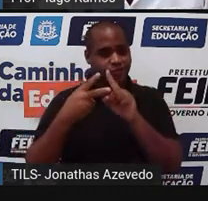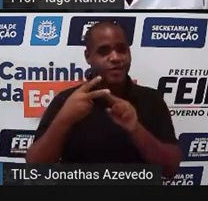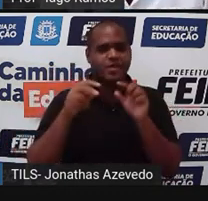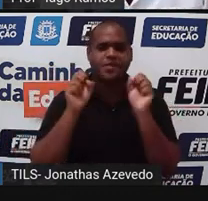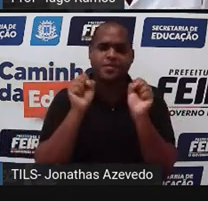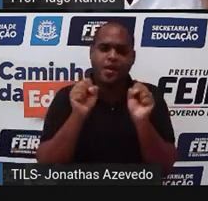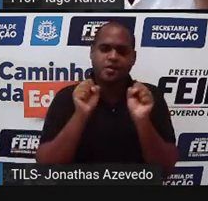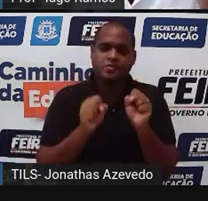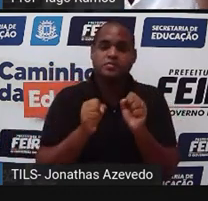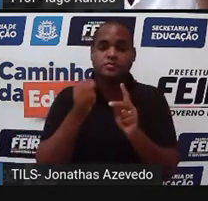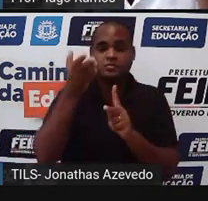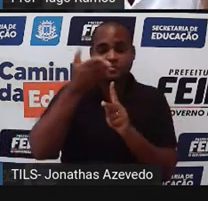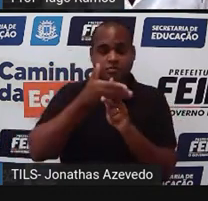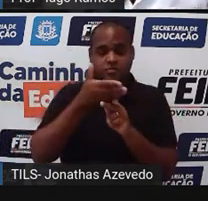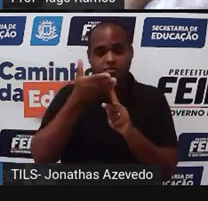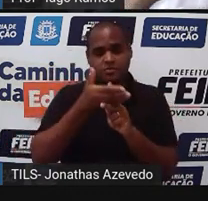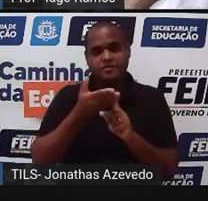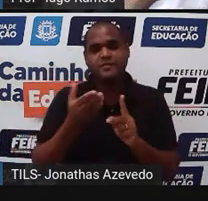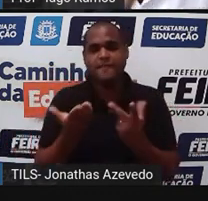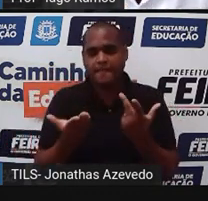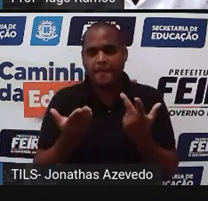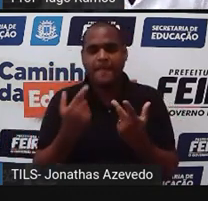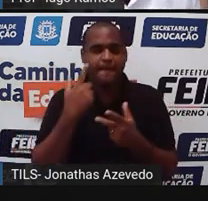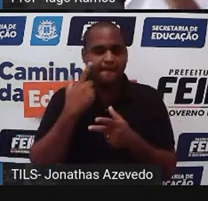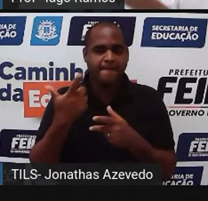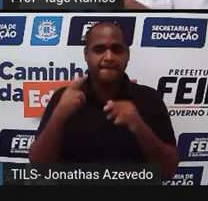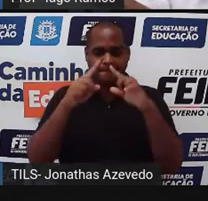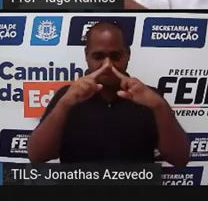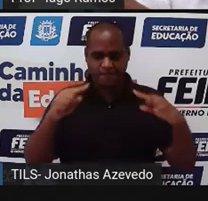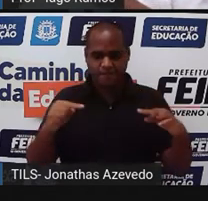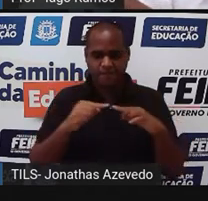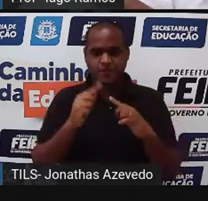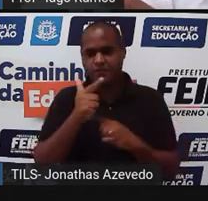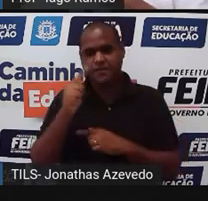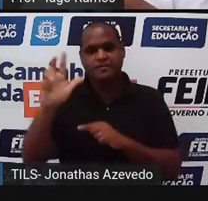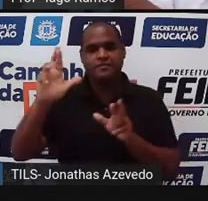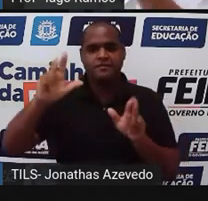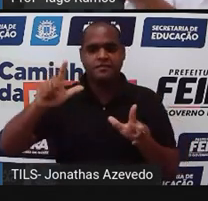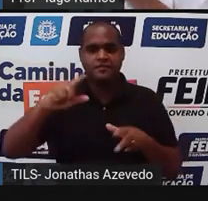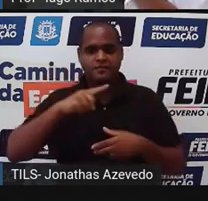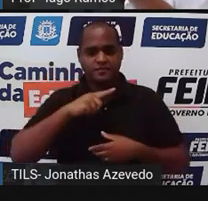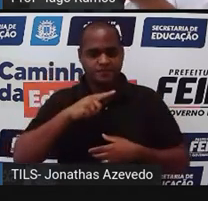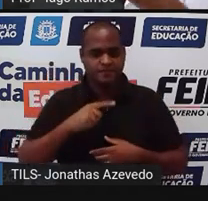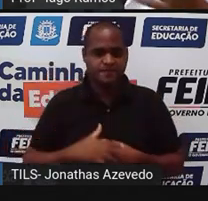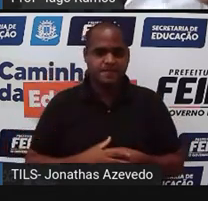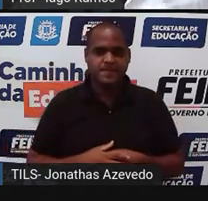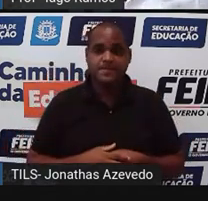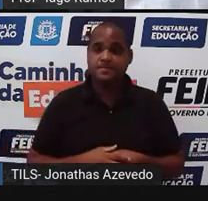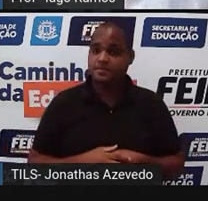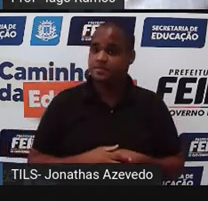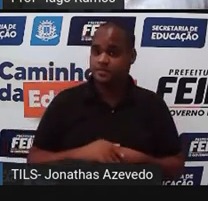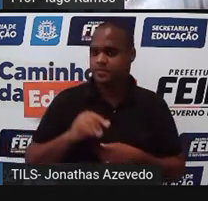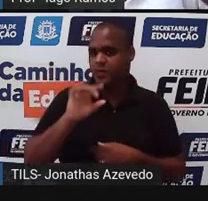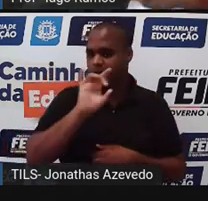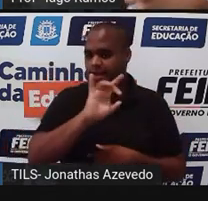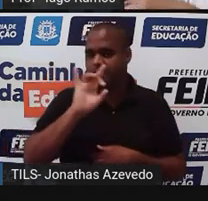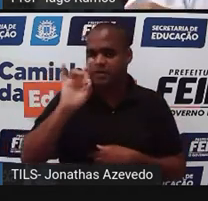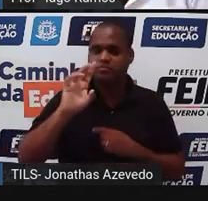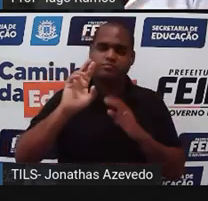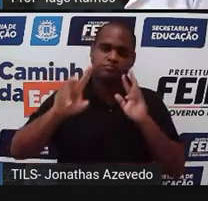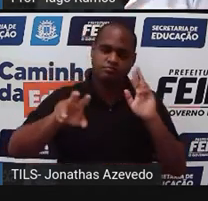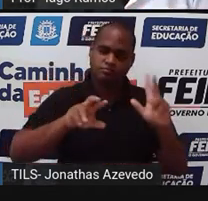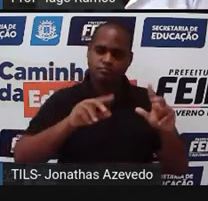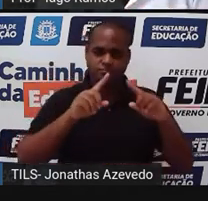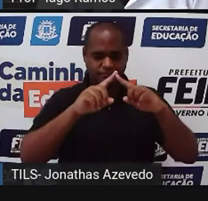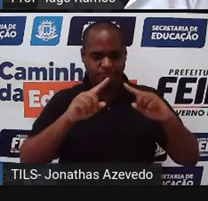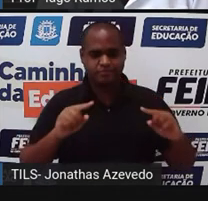dividido em dois porque um triângulo o outro triângulo cada triângulo é metade do